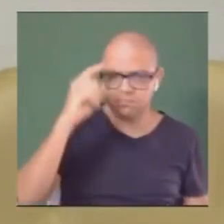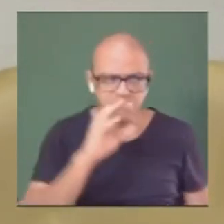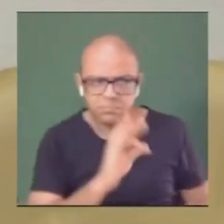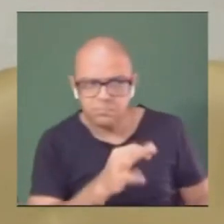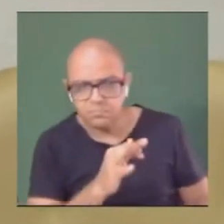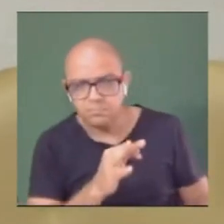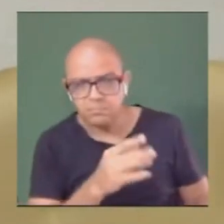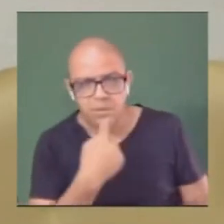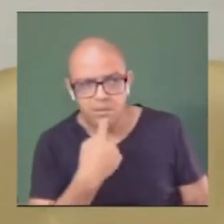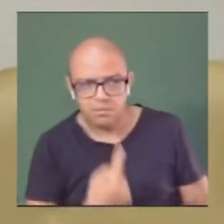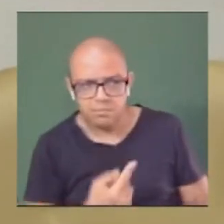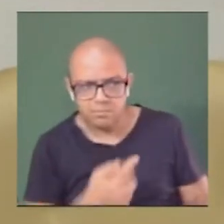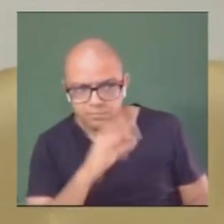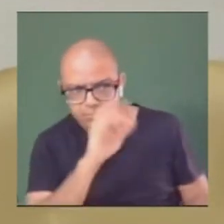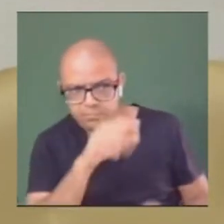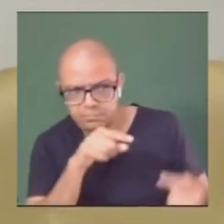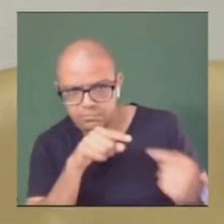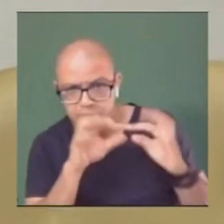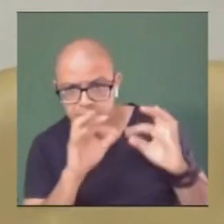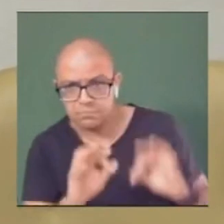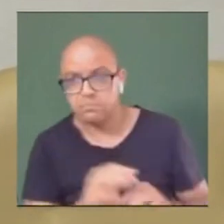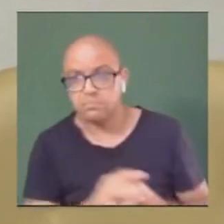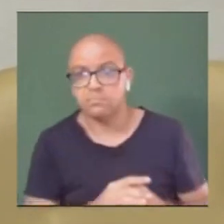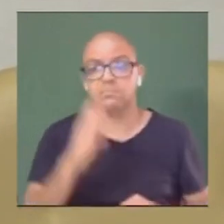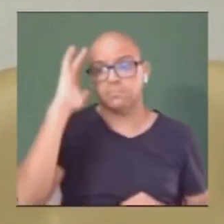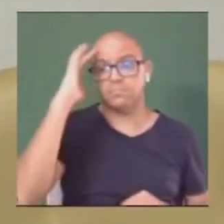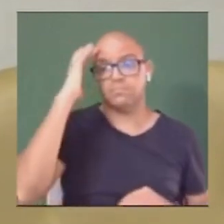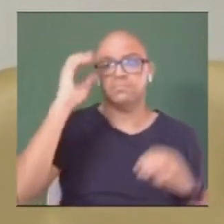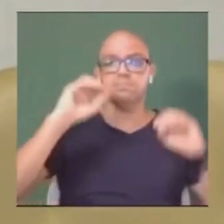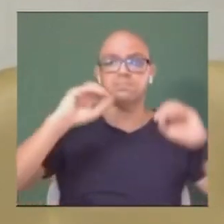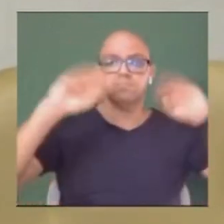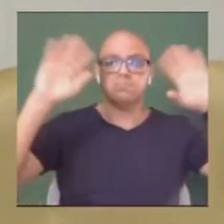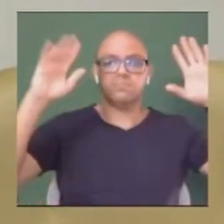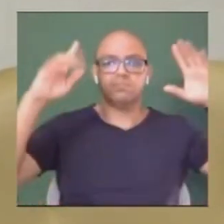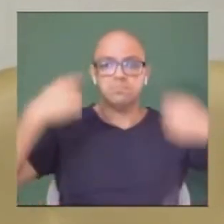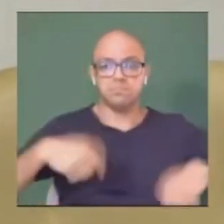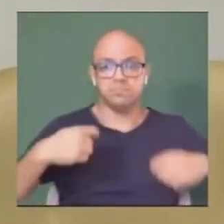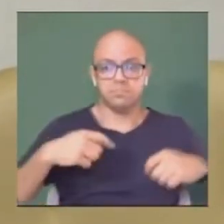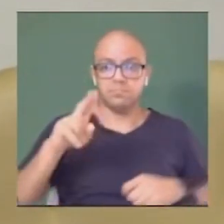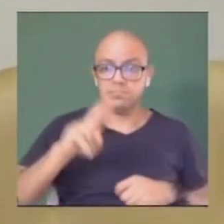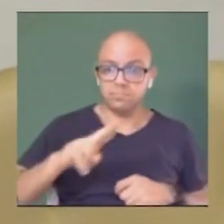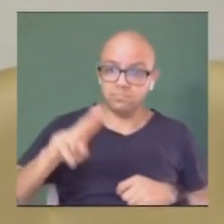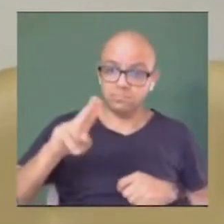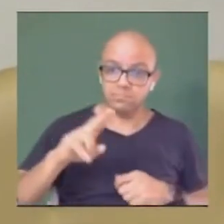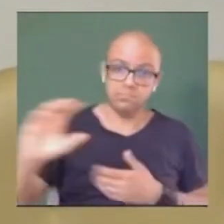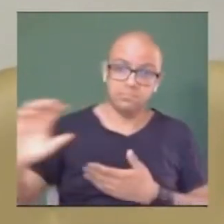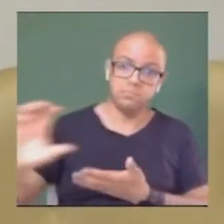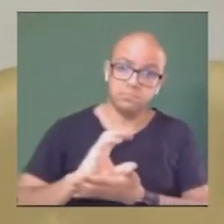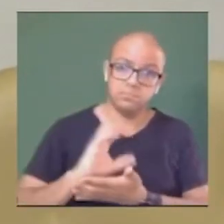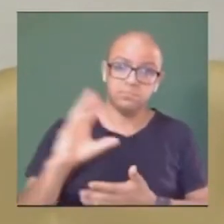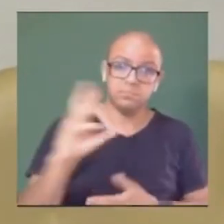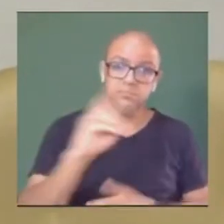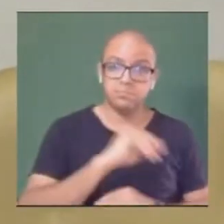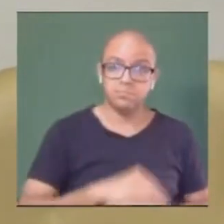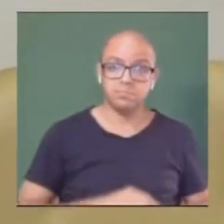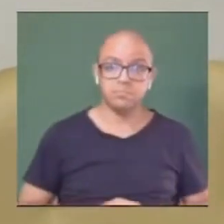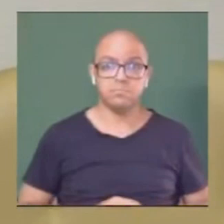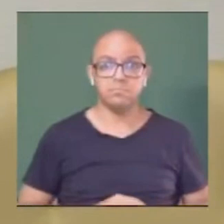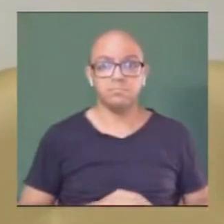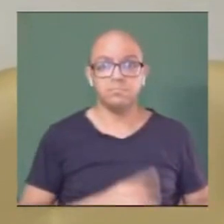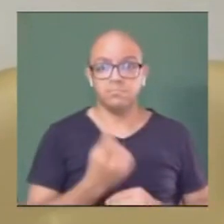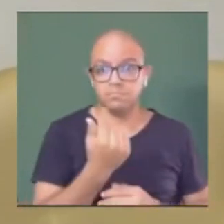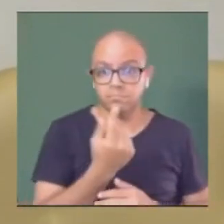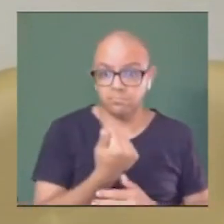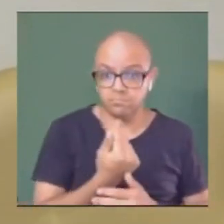falando né então acho que tem que ter muita transparência no uso dessas verbas todas né Para que o dinheiro que seja gasto